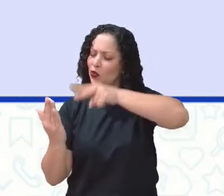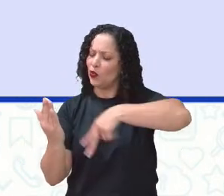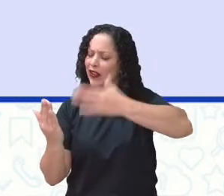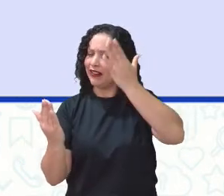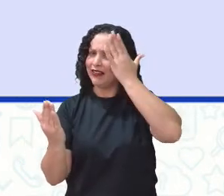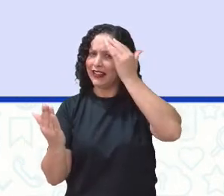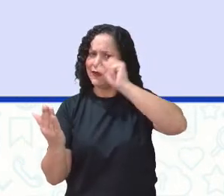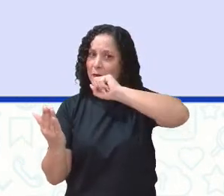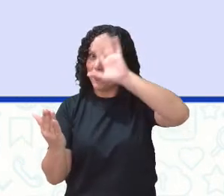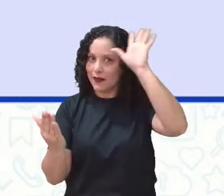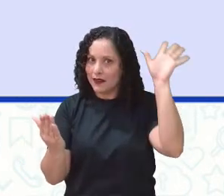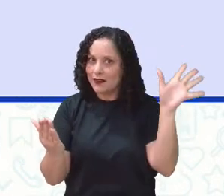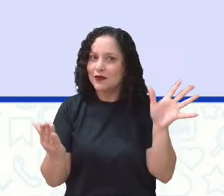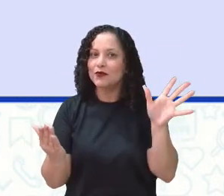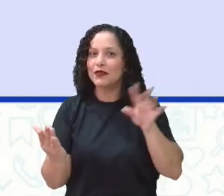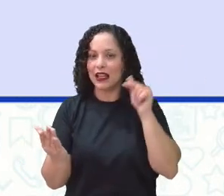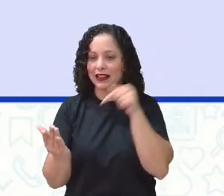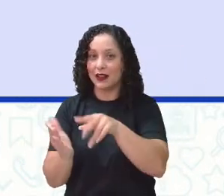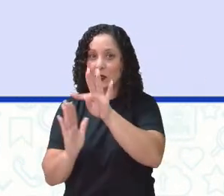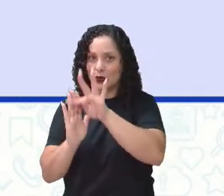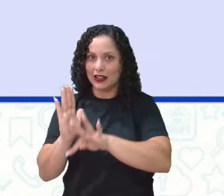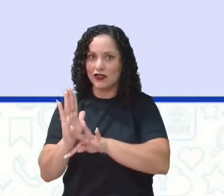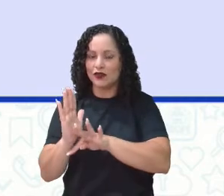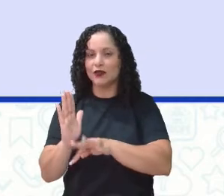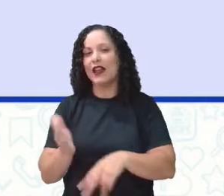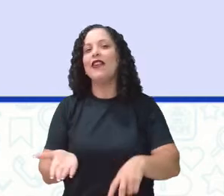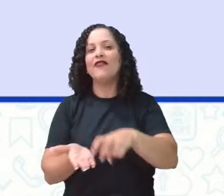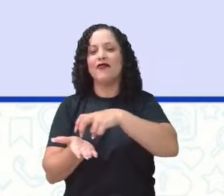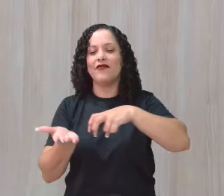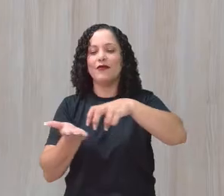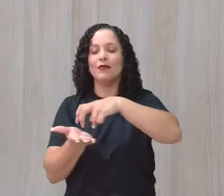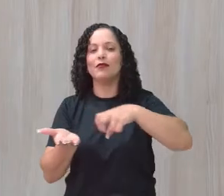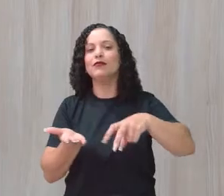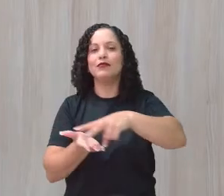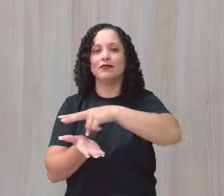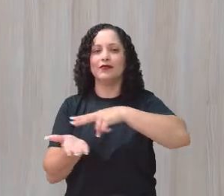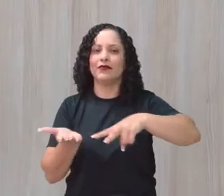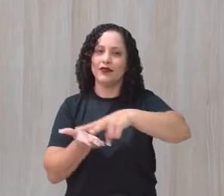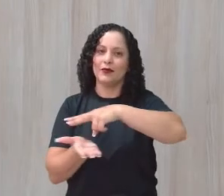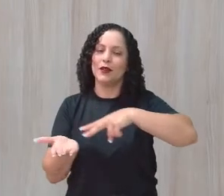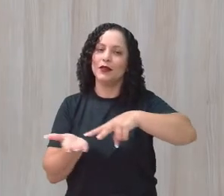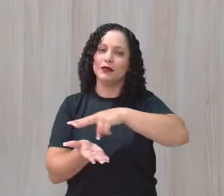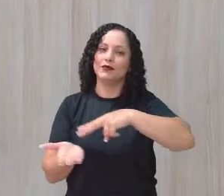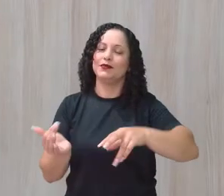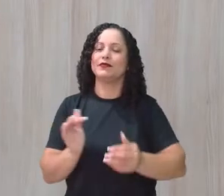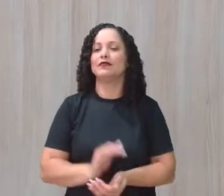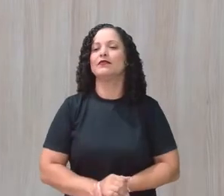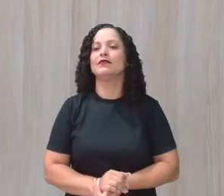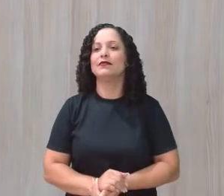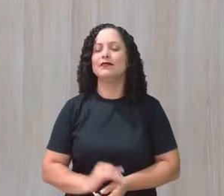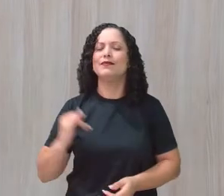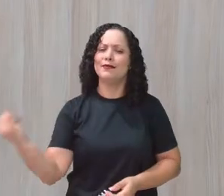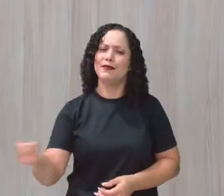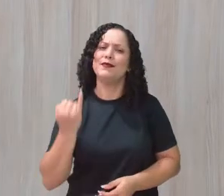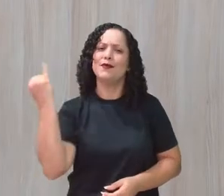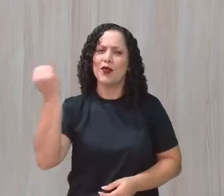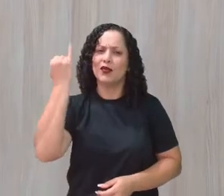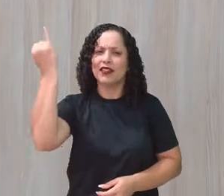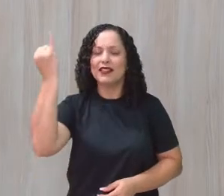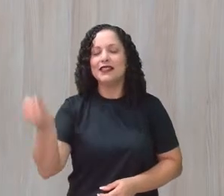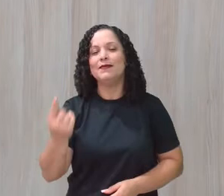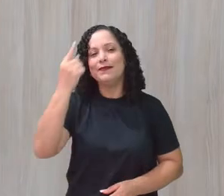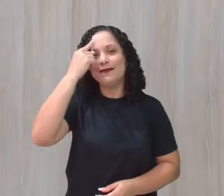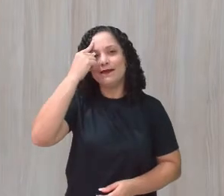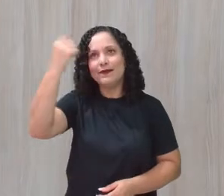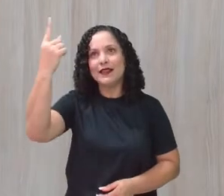interpretação de texto, verbal e não verbal. Então, é importante pensar nisso, porque na tirinha